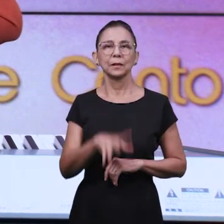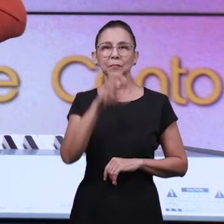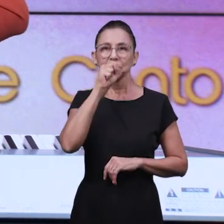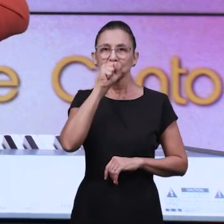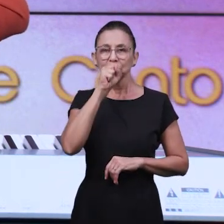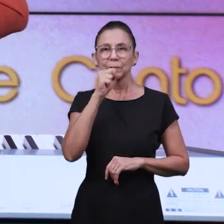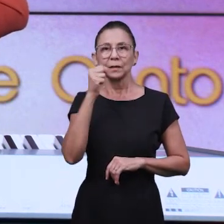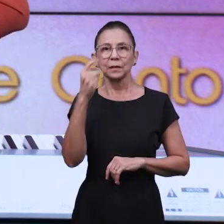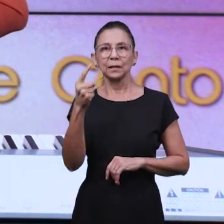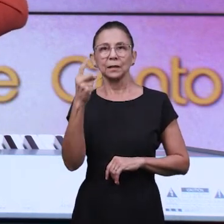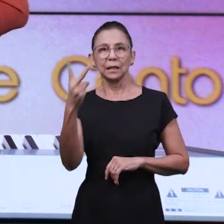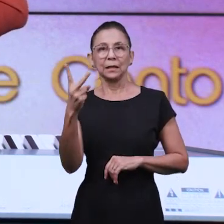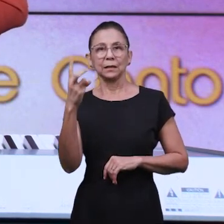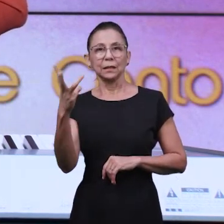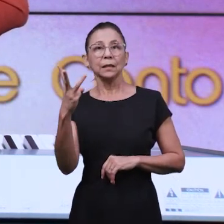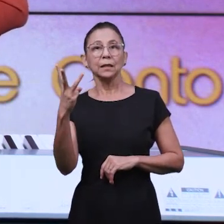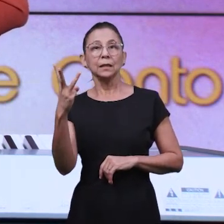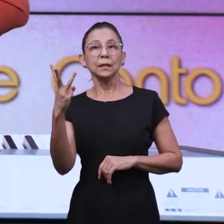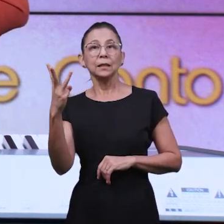Inspirou. I.